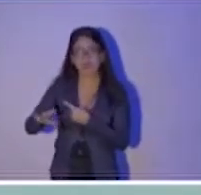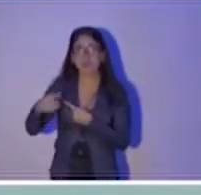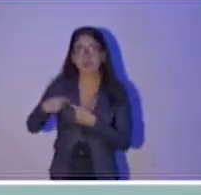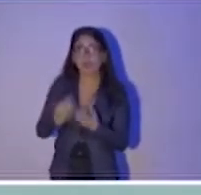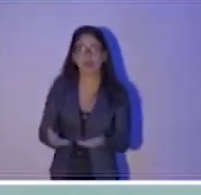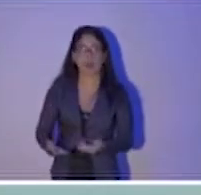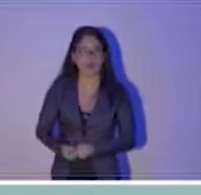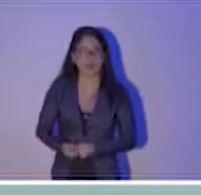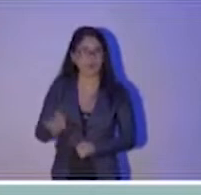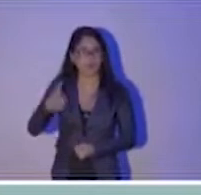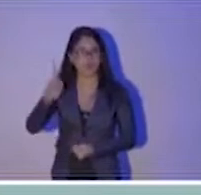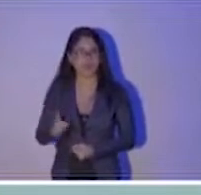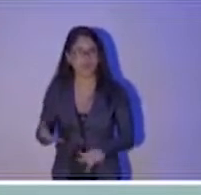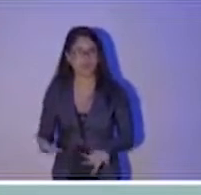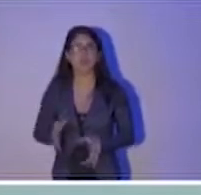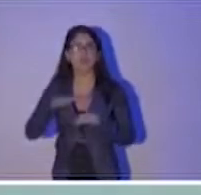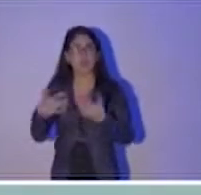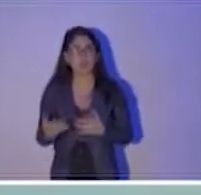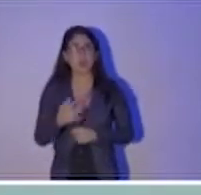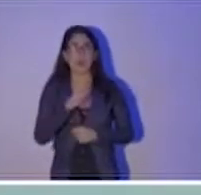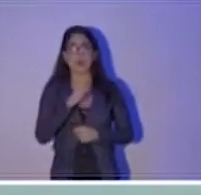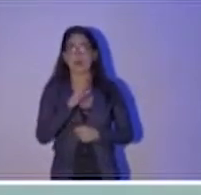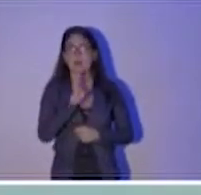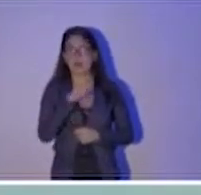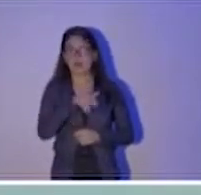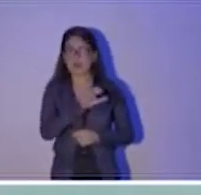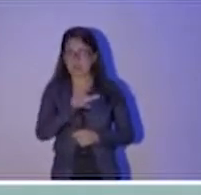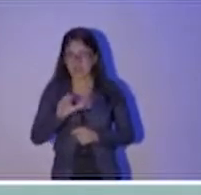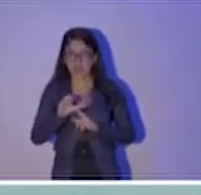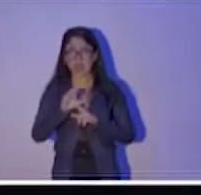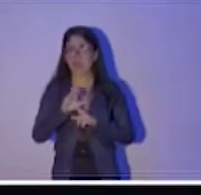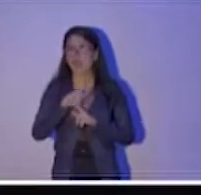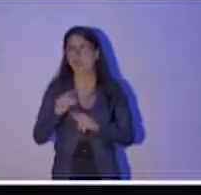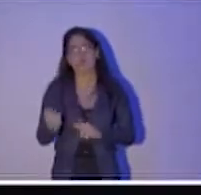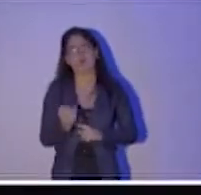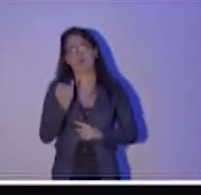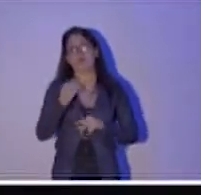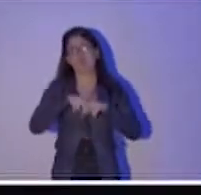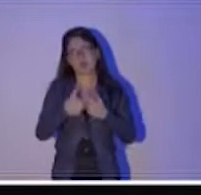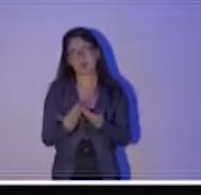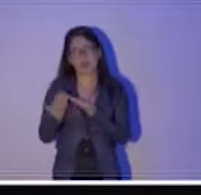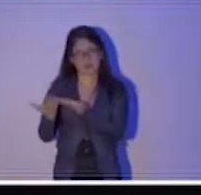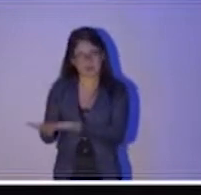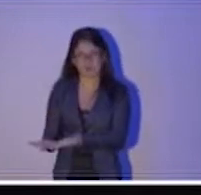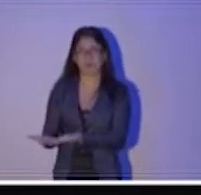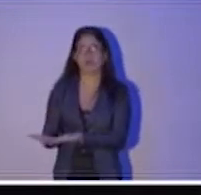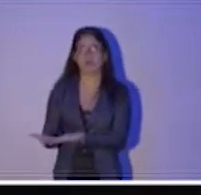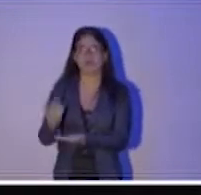escola. Então, a base, ela é um recado nesse sentido. Nós estamos dizendo, olha, esse país, ele